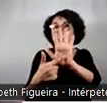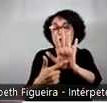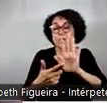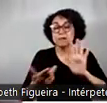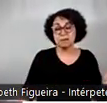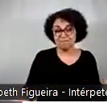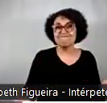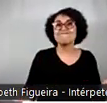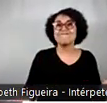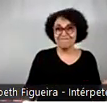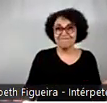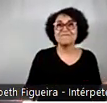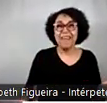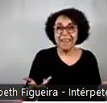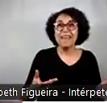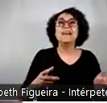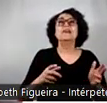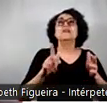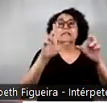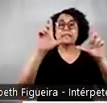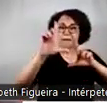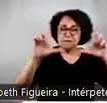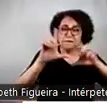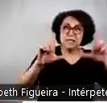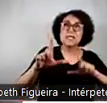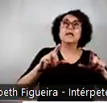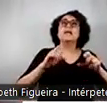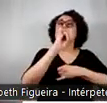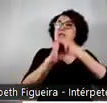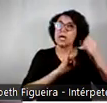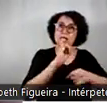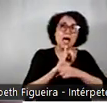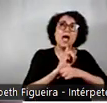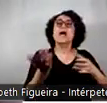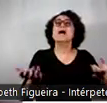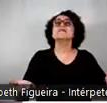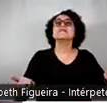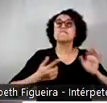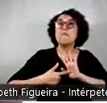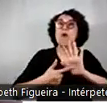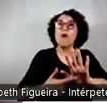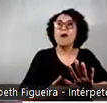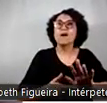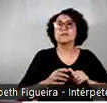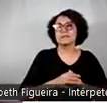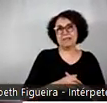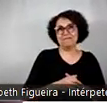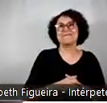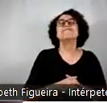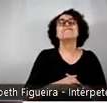meios de comunicação, né, como um porta-voz da sociedade e aí acaba reproduzindo, né,